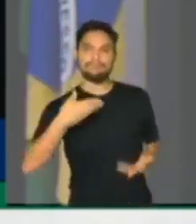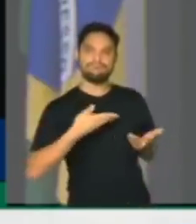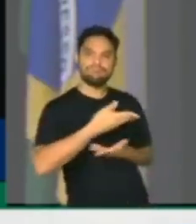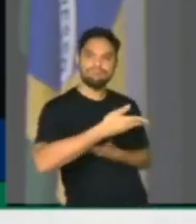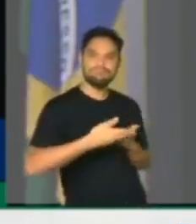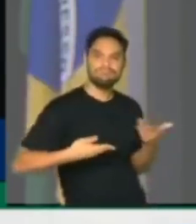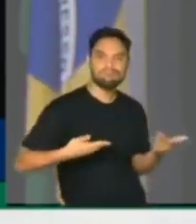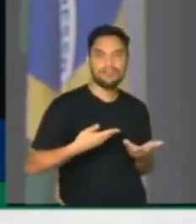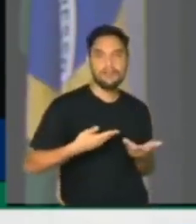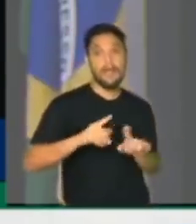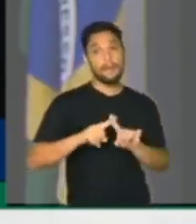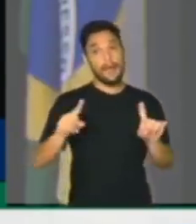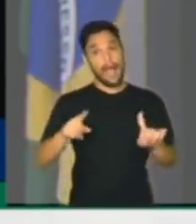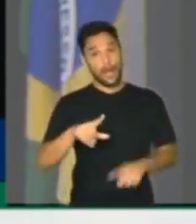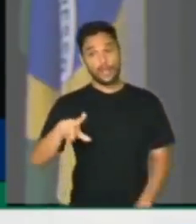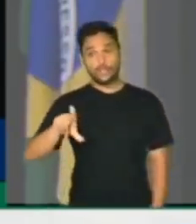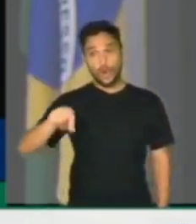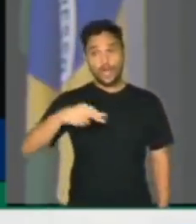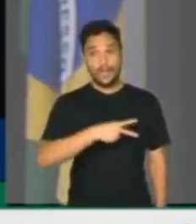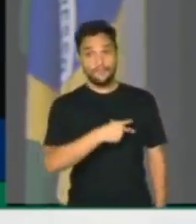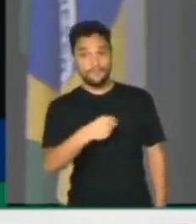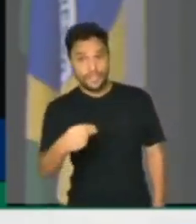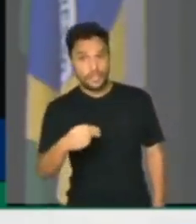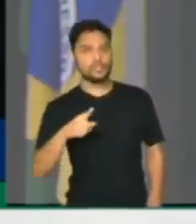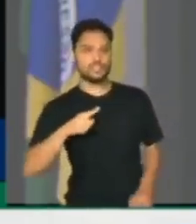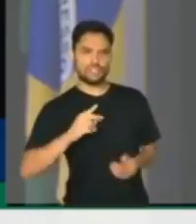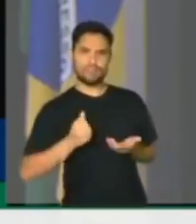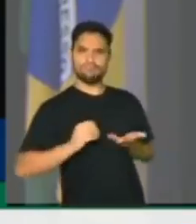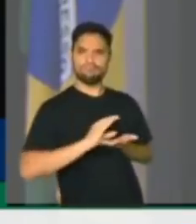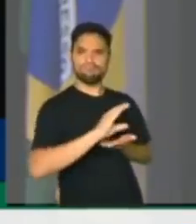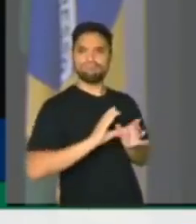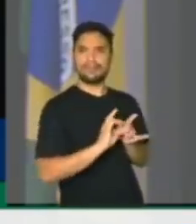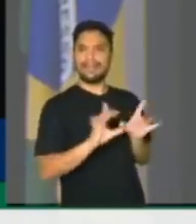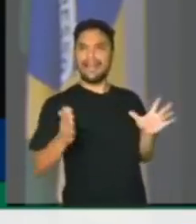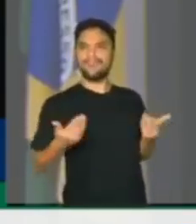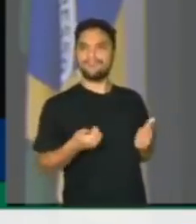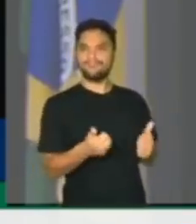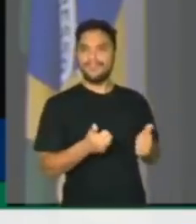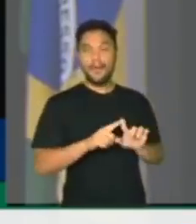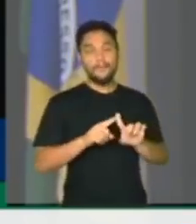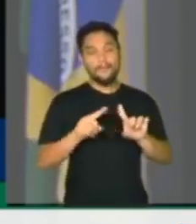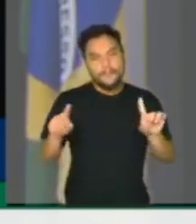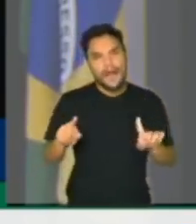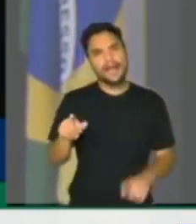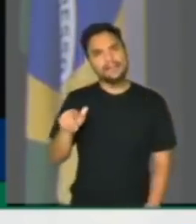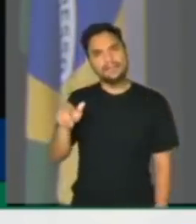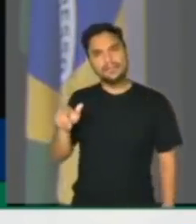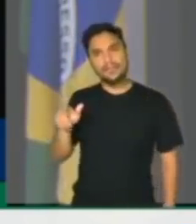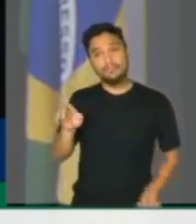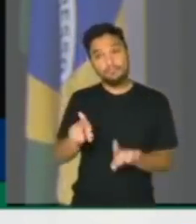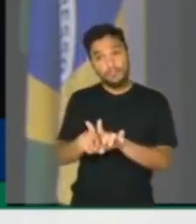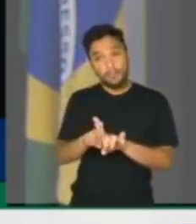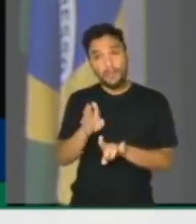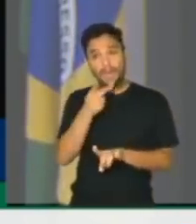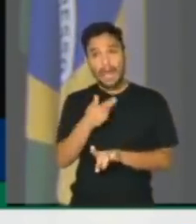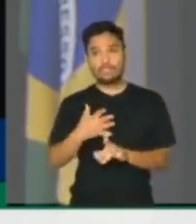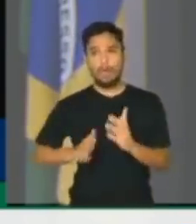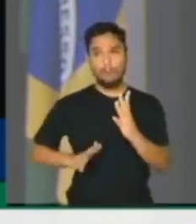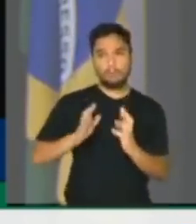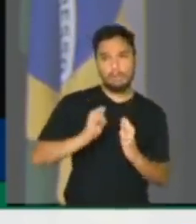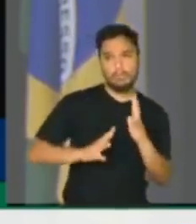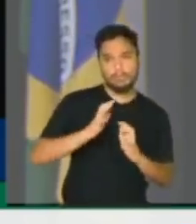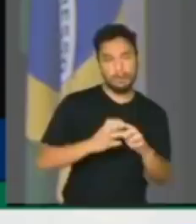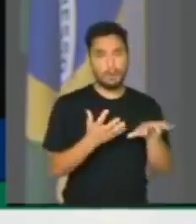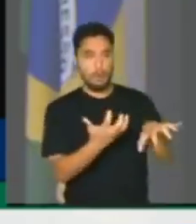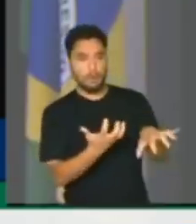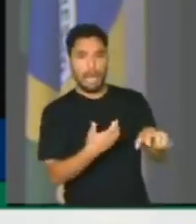política na hora de indicar o filho para embaixada tinha emenda e vale lembrar que apesar do discurso de que só briga com